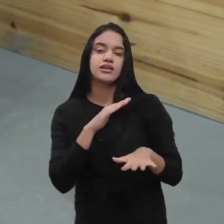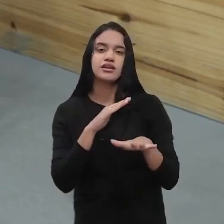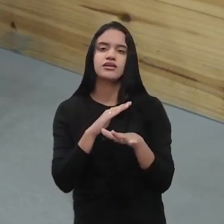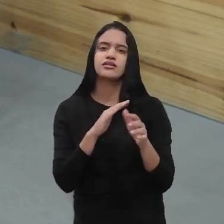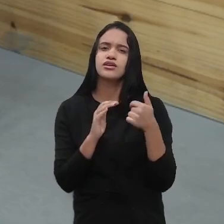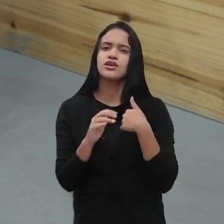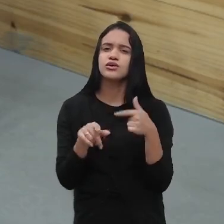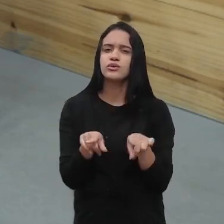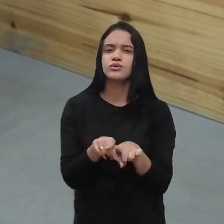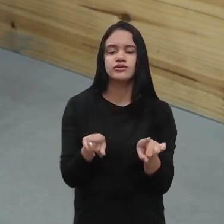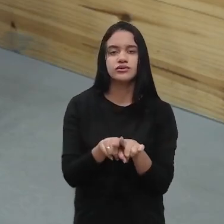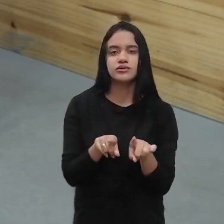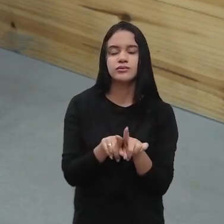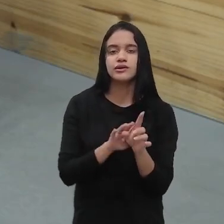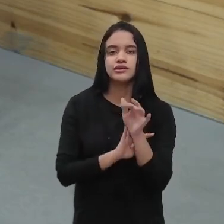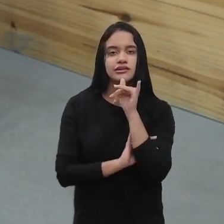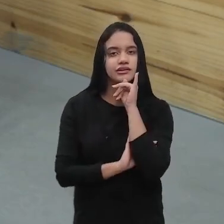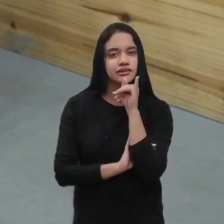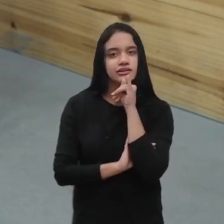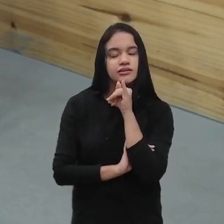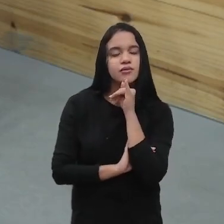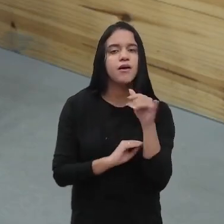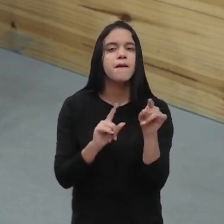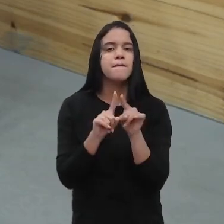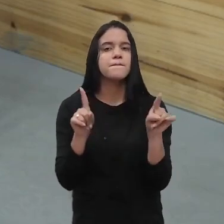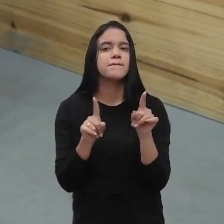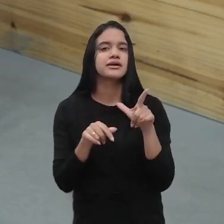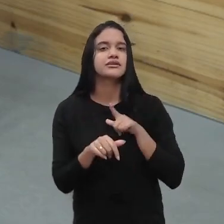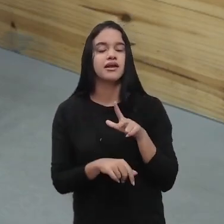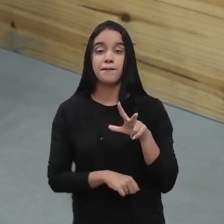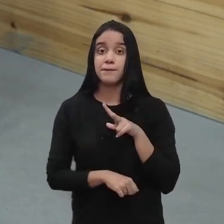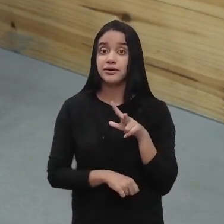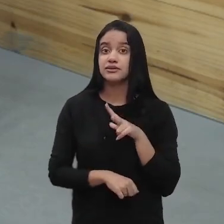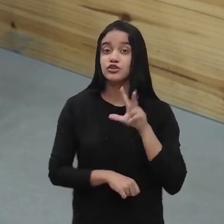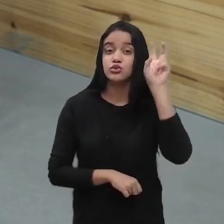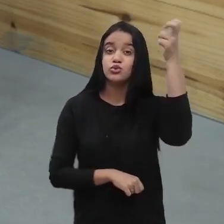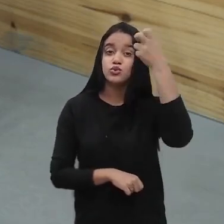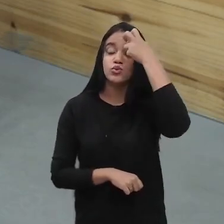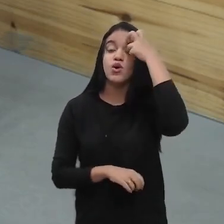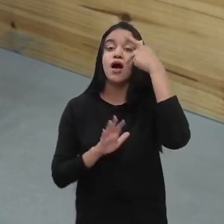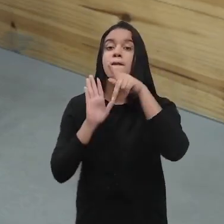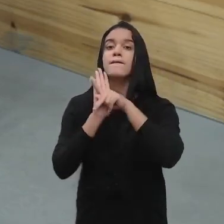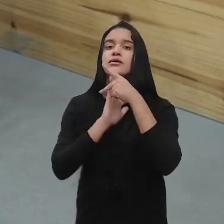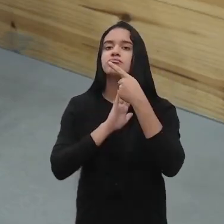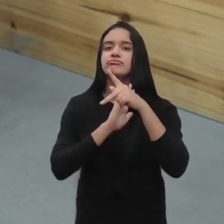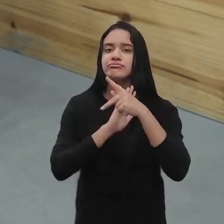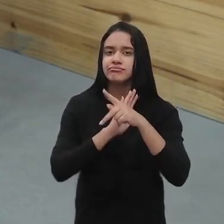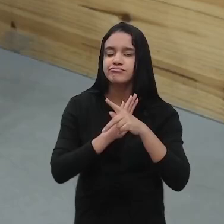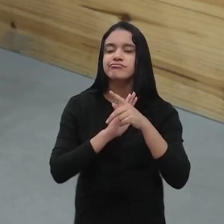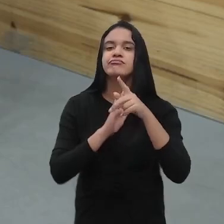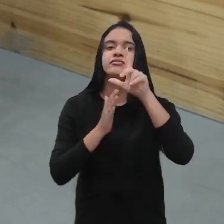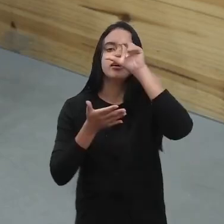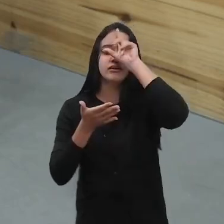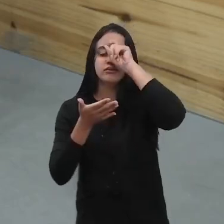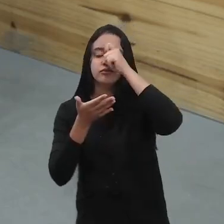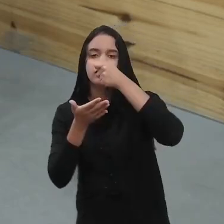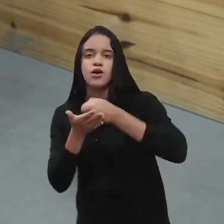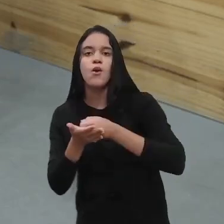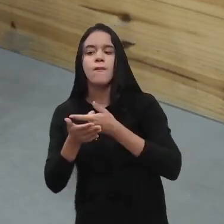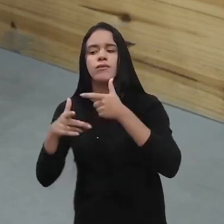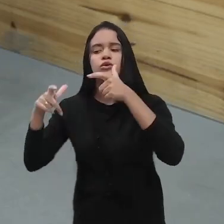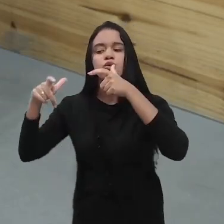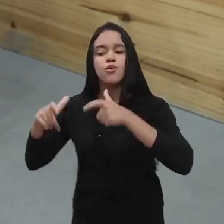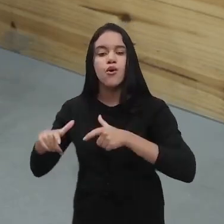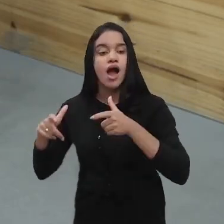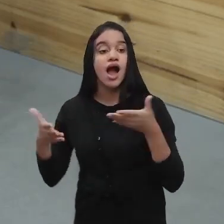eu já dei, inclusive, esse exemplo. Mas ela tem a particularidade da cultura dela. A decisão que eu tomava em determinado lugar pode